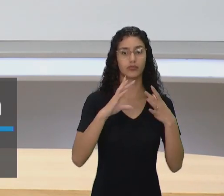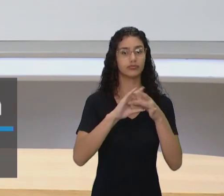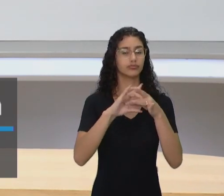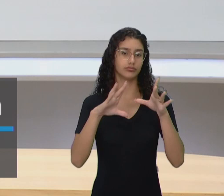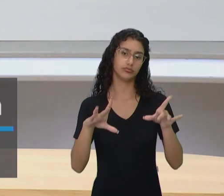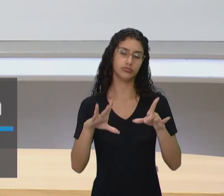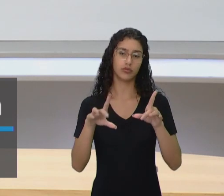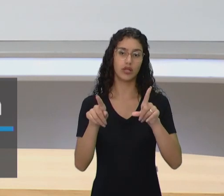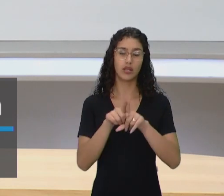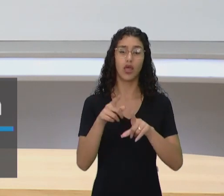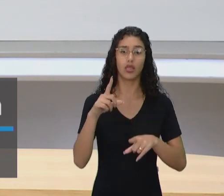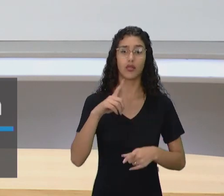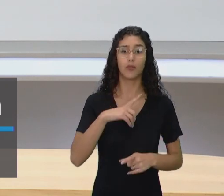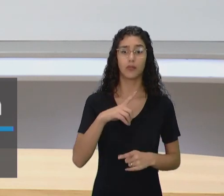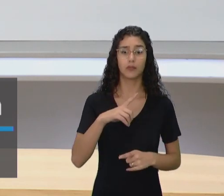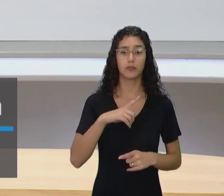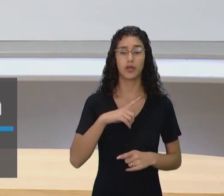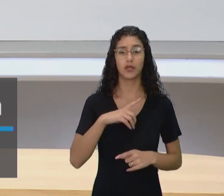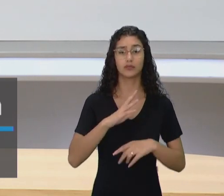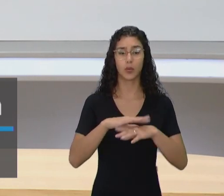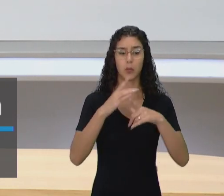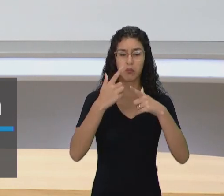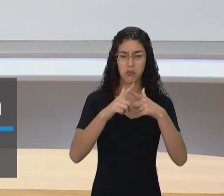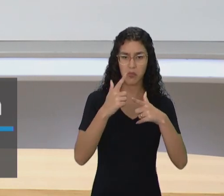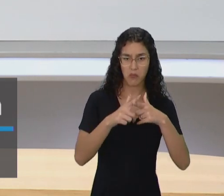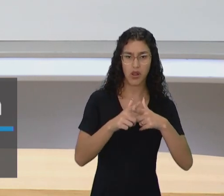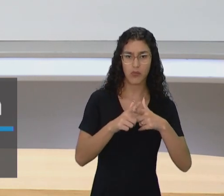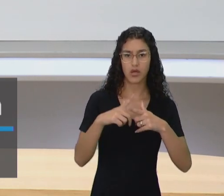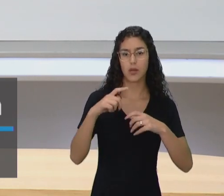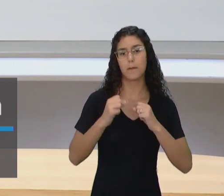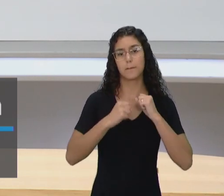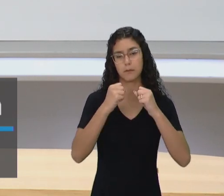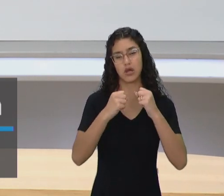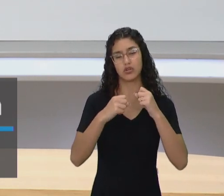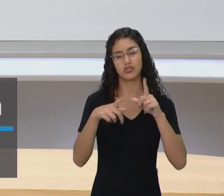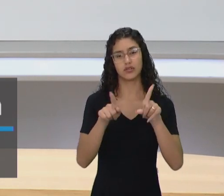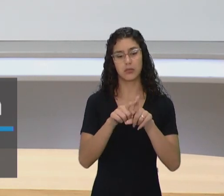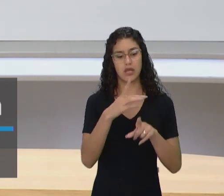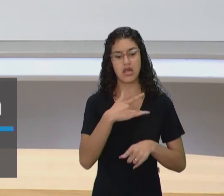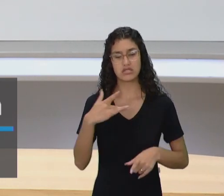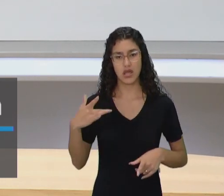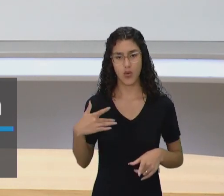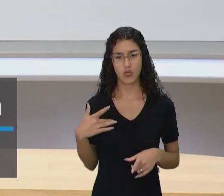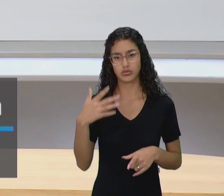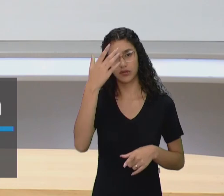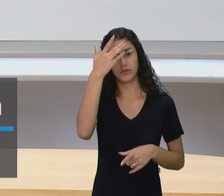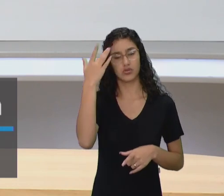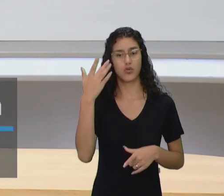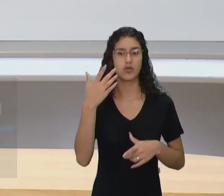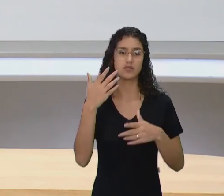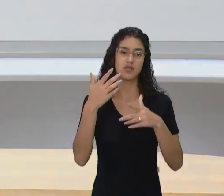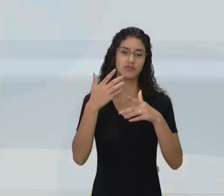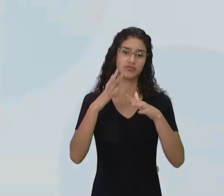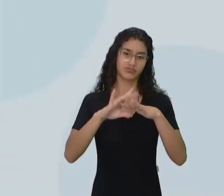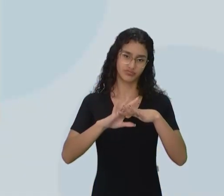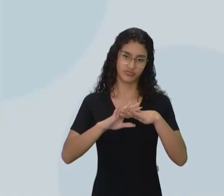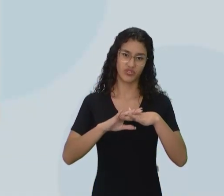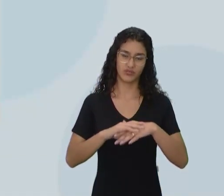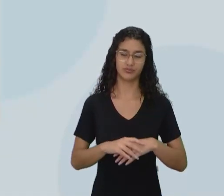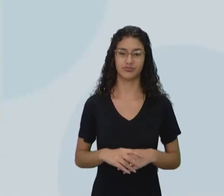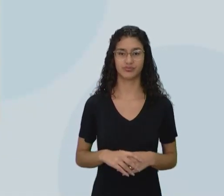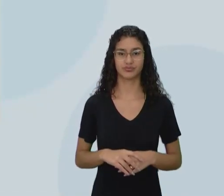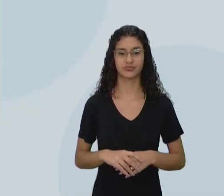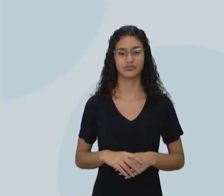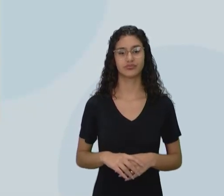ali a ser agredidos com esses venenos e podem afetar a saúde das pessoas que consomem, né? E aí ele cita o Le Monde, né,